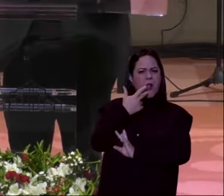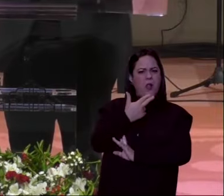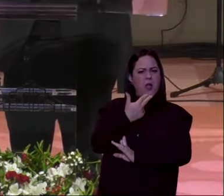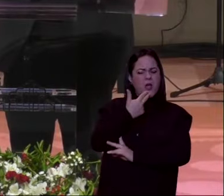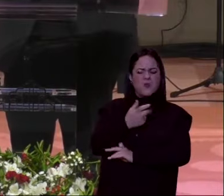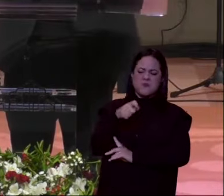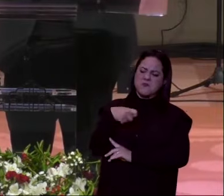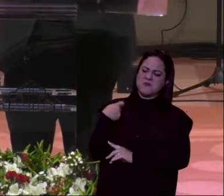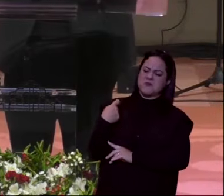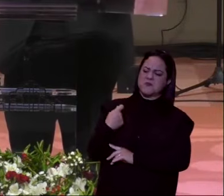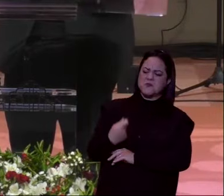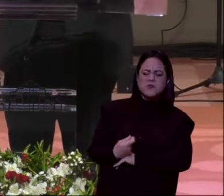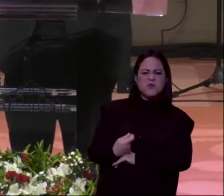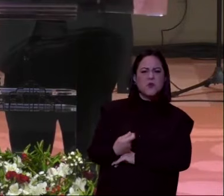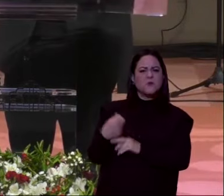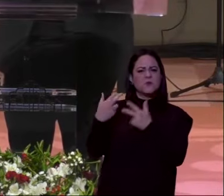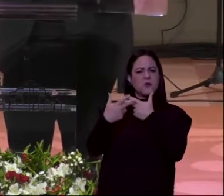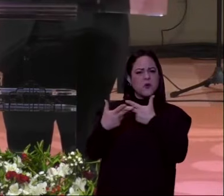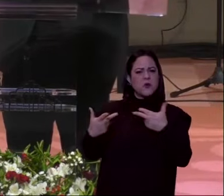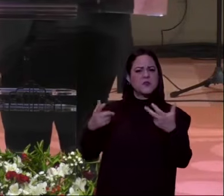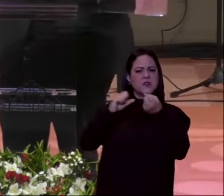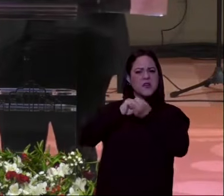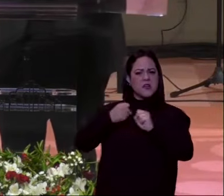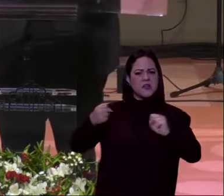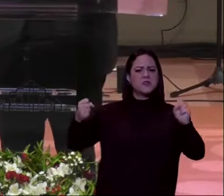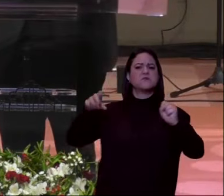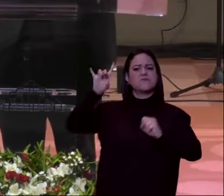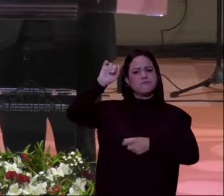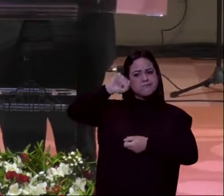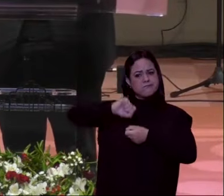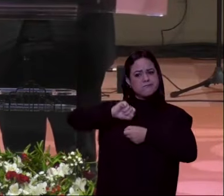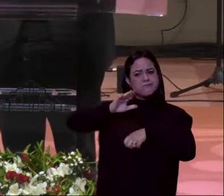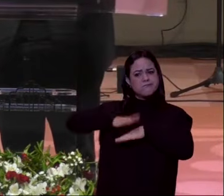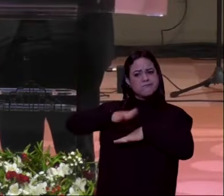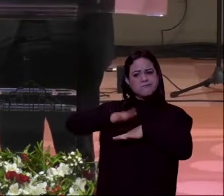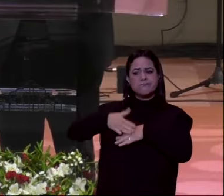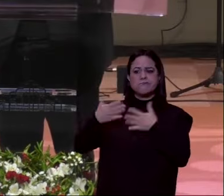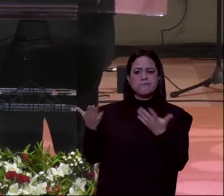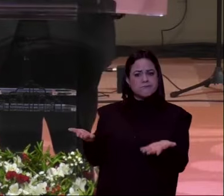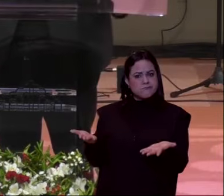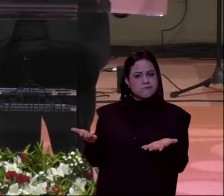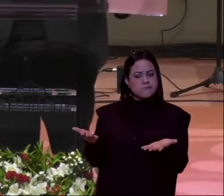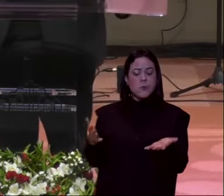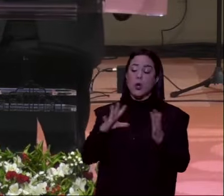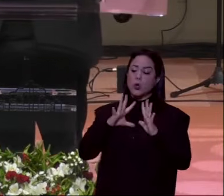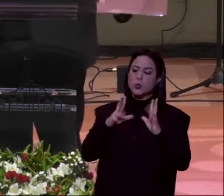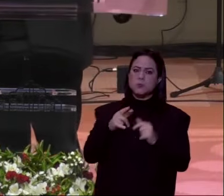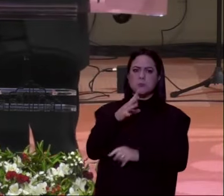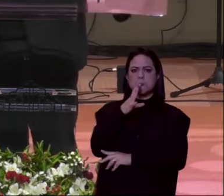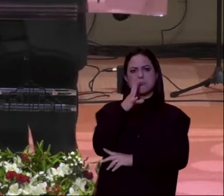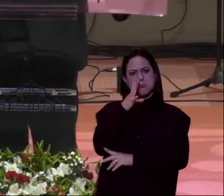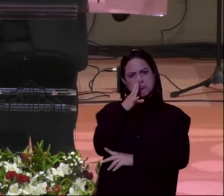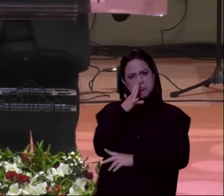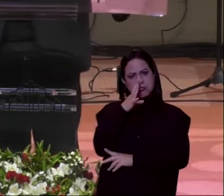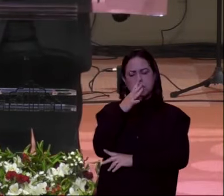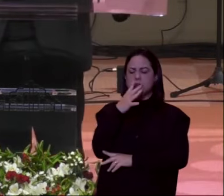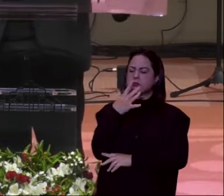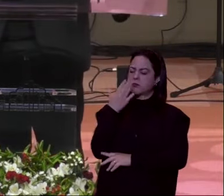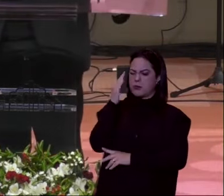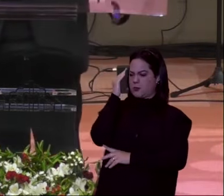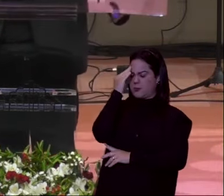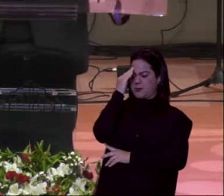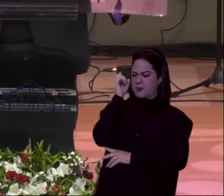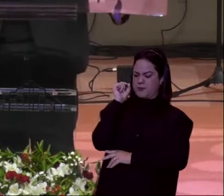a respeito das grandes coisas que Deus tem feito? Todos estavam admirados, sem saberem o